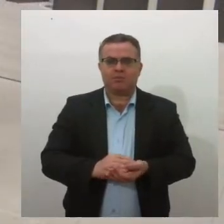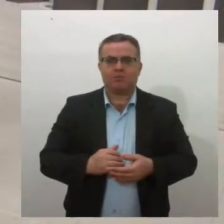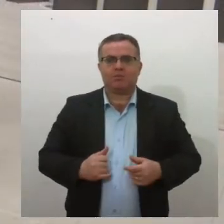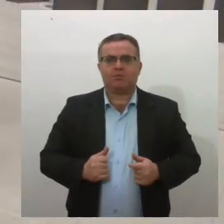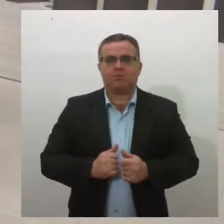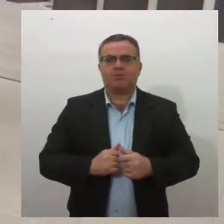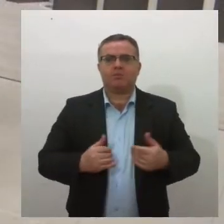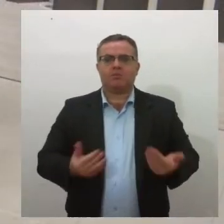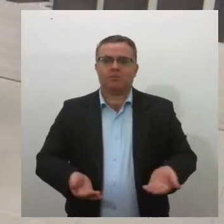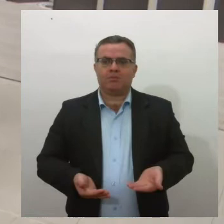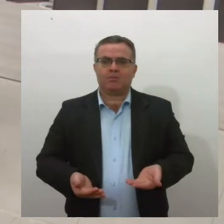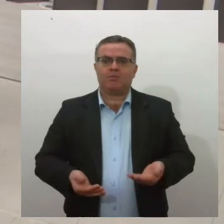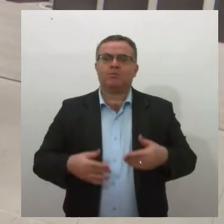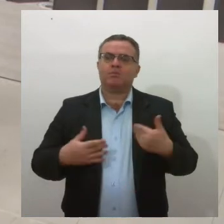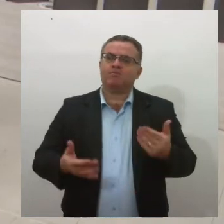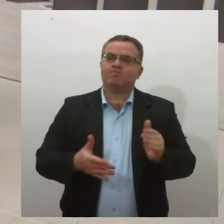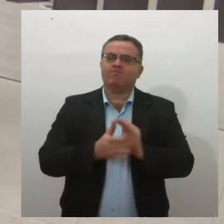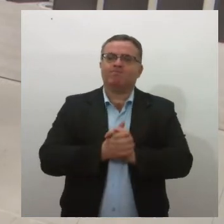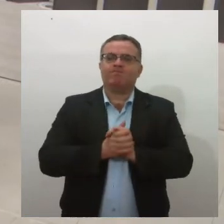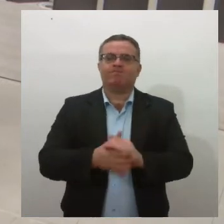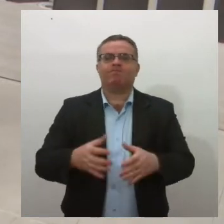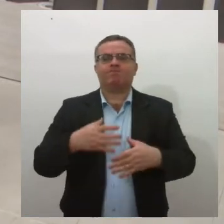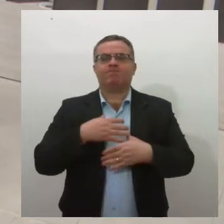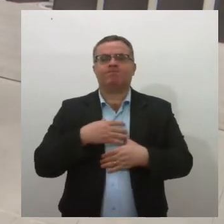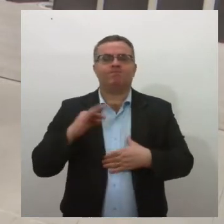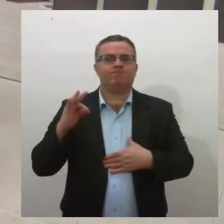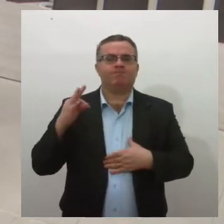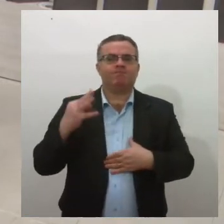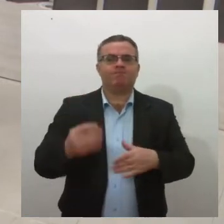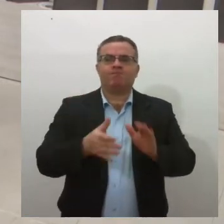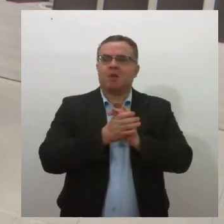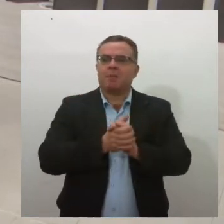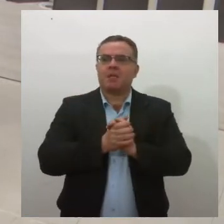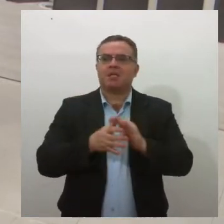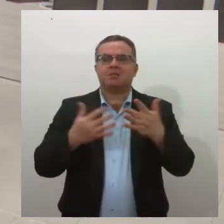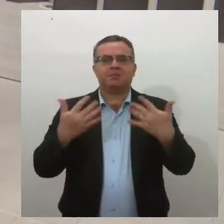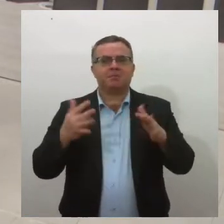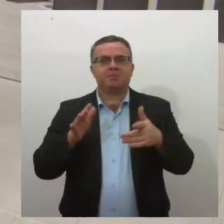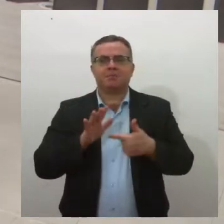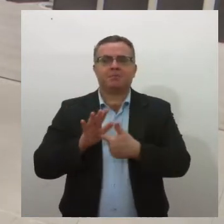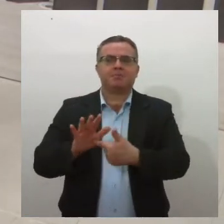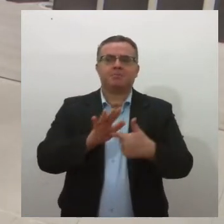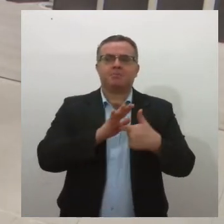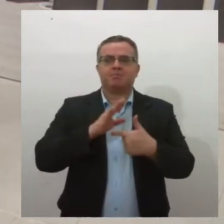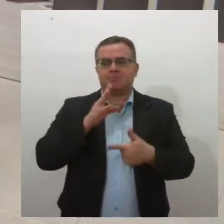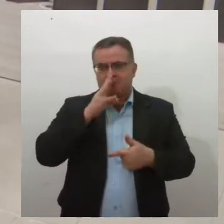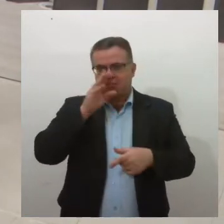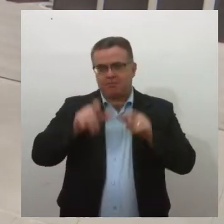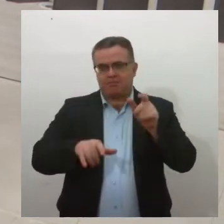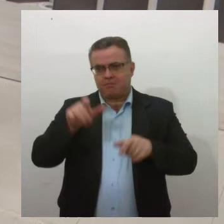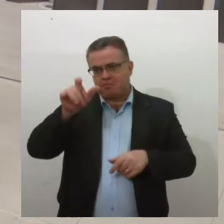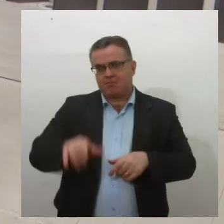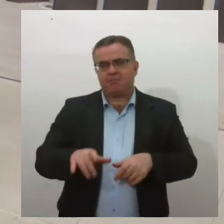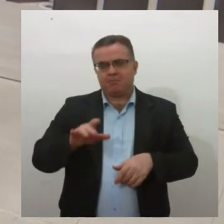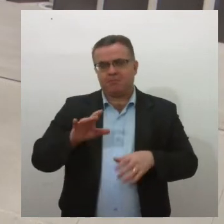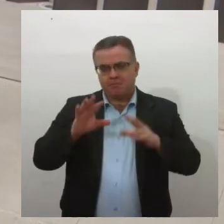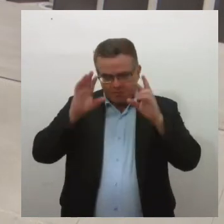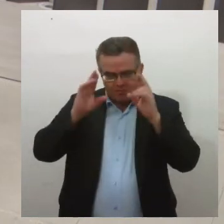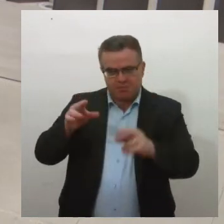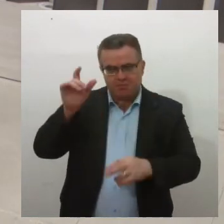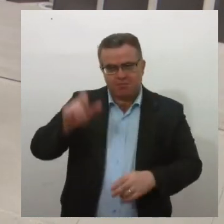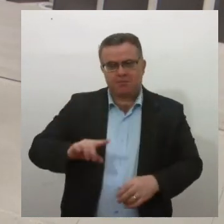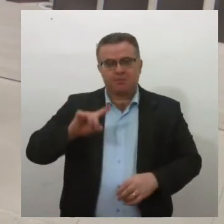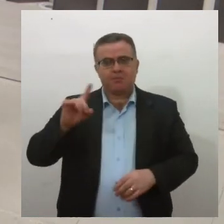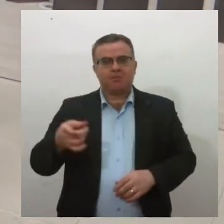O adeus a Reinaldo Moura foi marcado por muitas homenagens e demonstrações de admiração e respeito pelo ex-deputado e